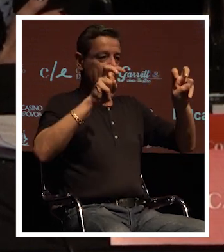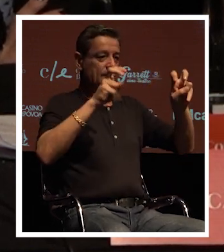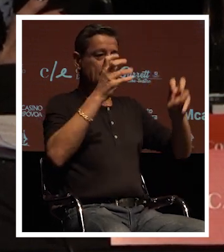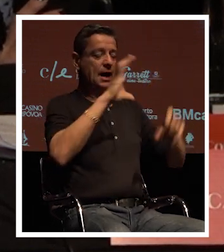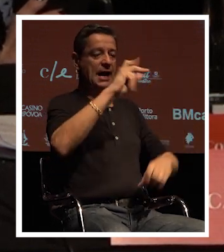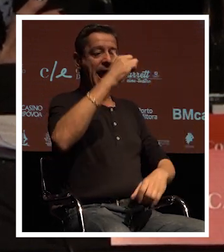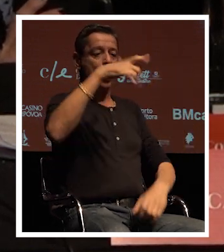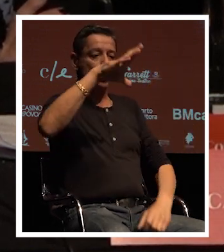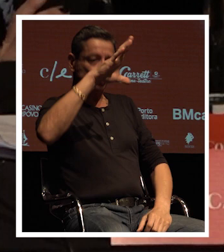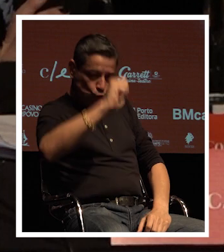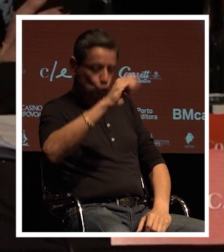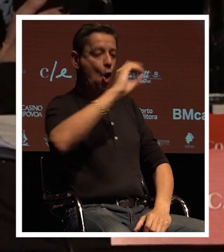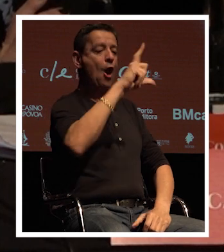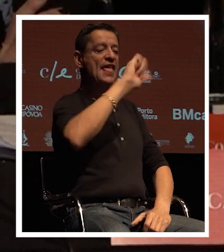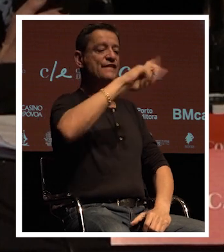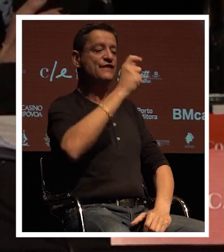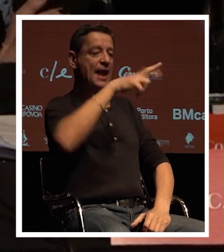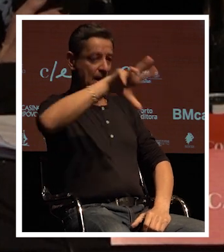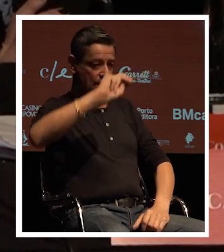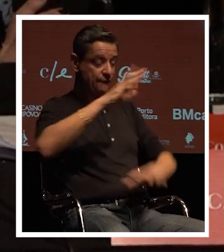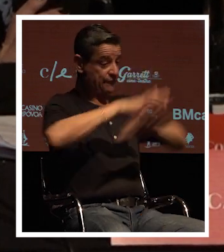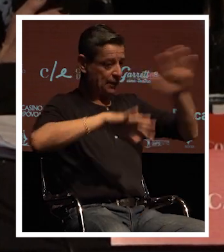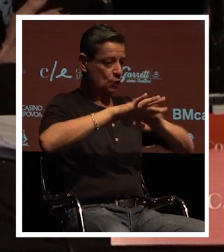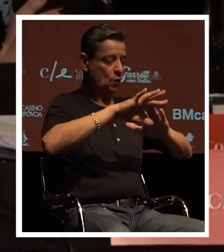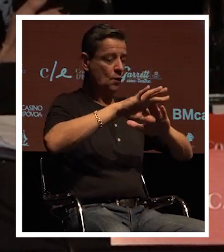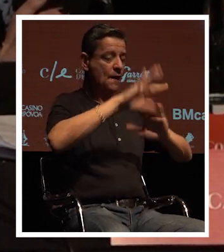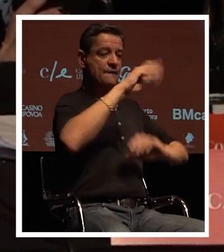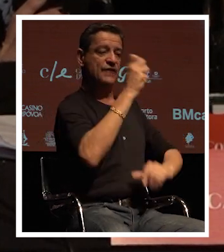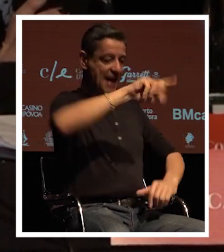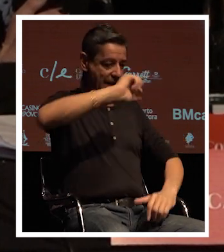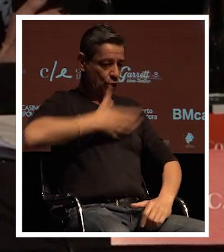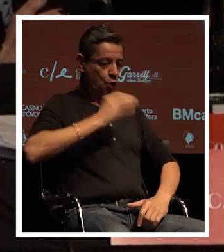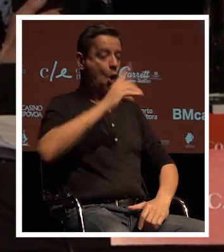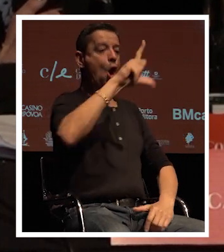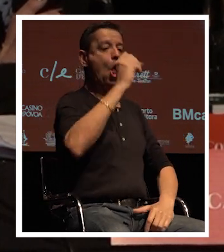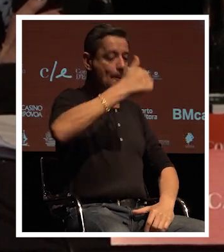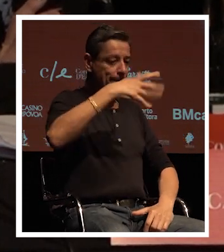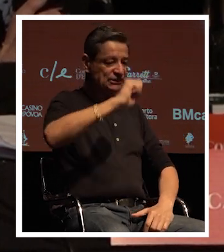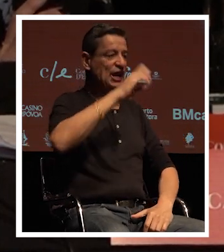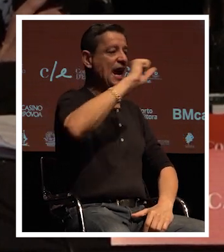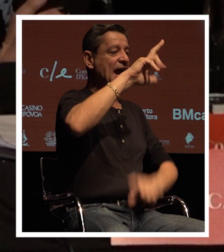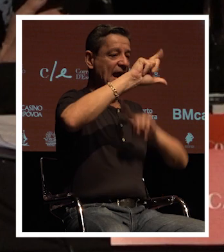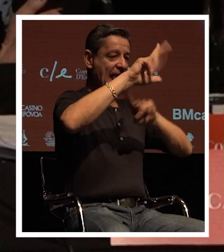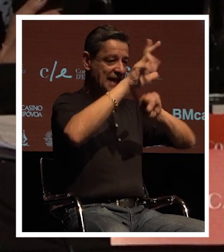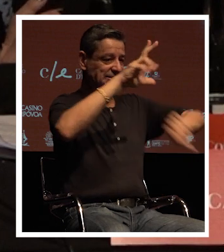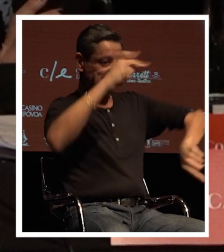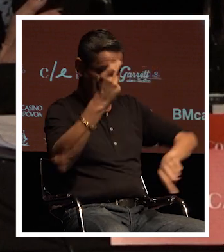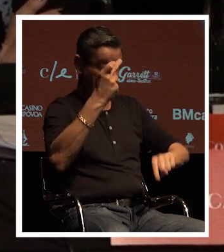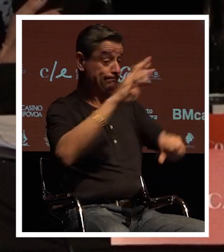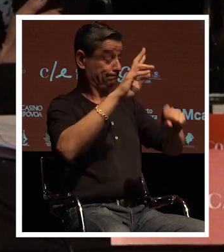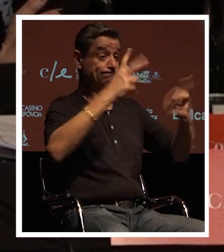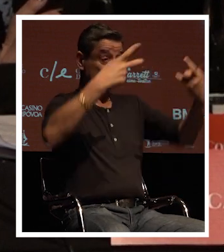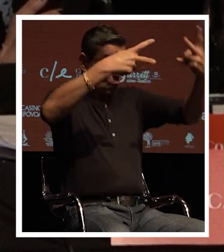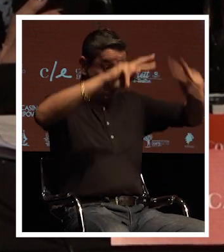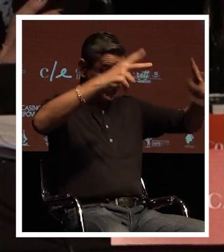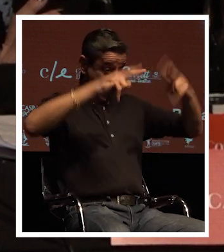Carlos de Oliveira feito para Fernando Lopes graça que depois foi popularizado pelo Manuel freir e partindo deste verso